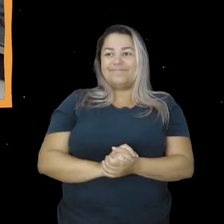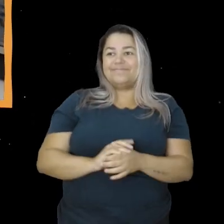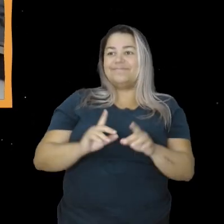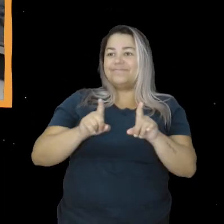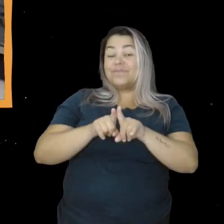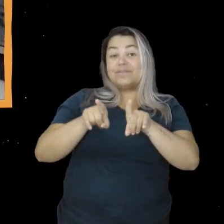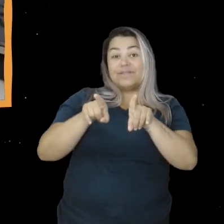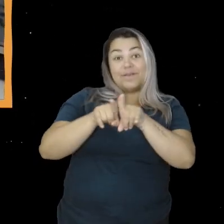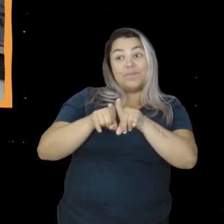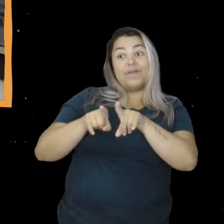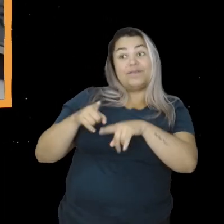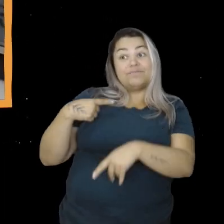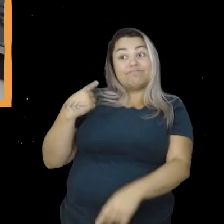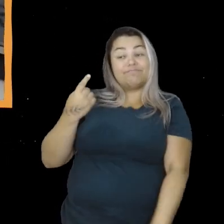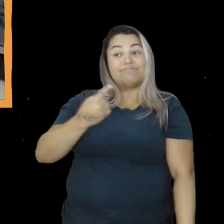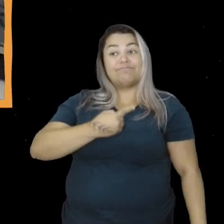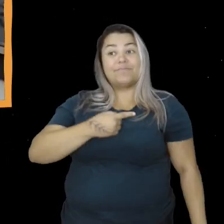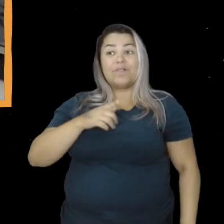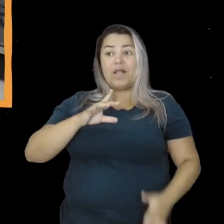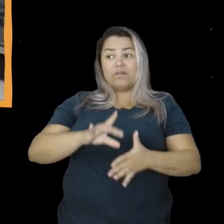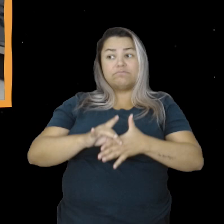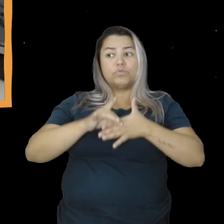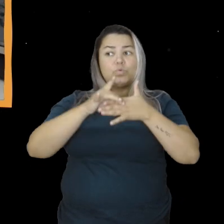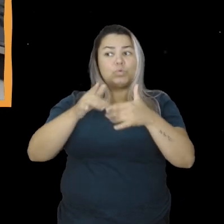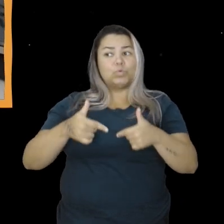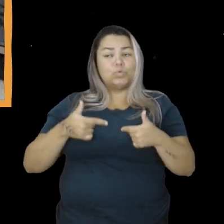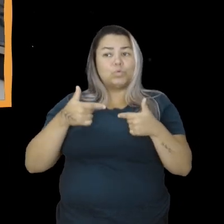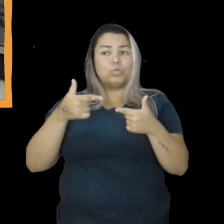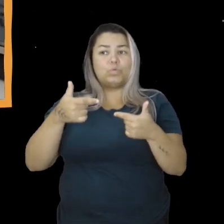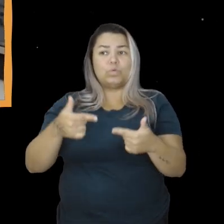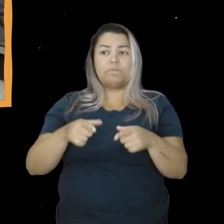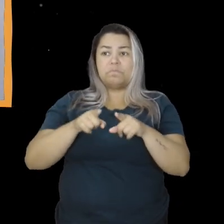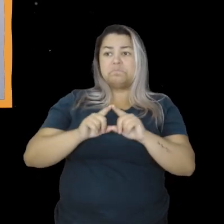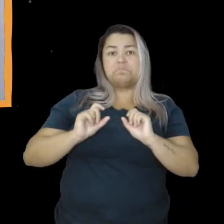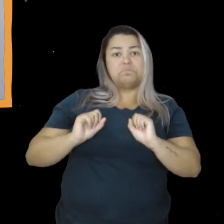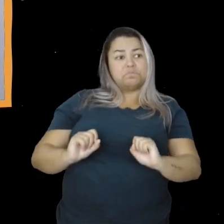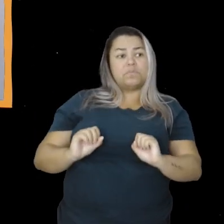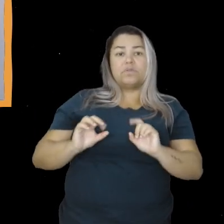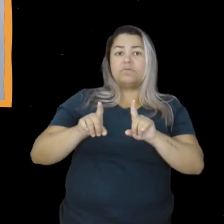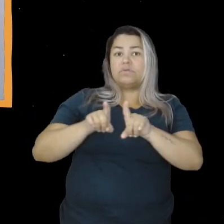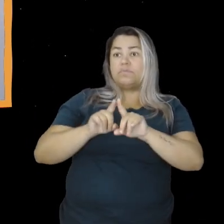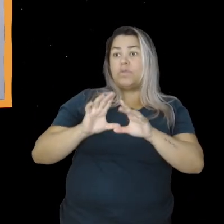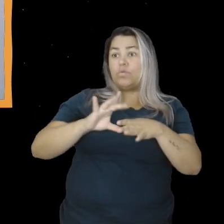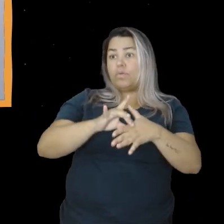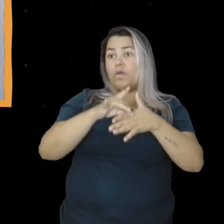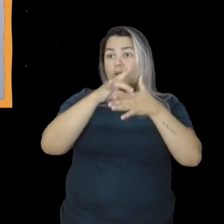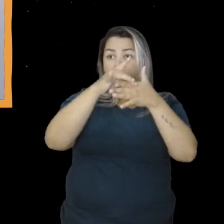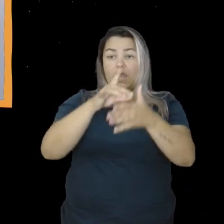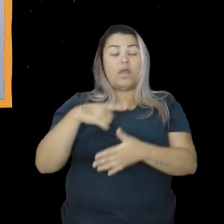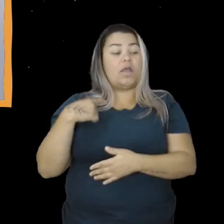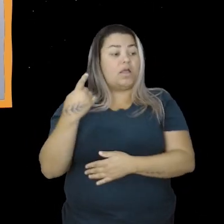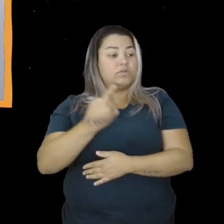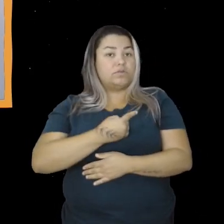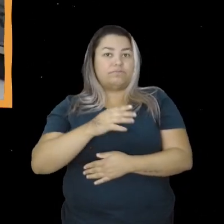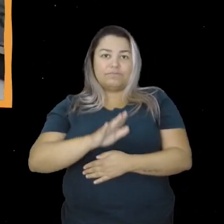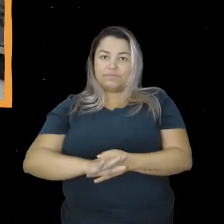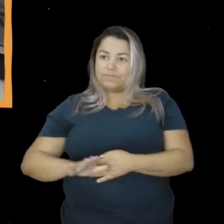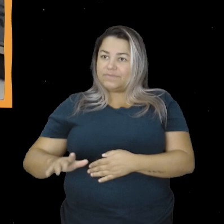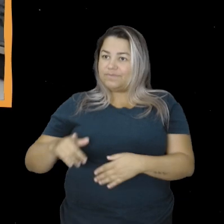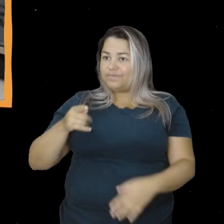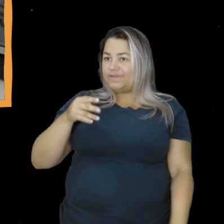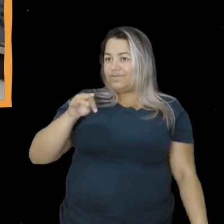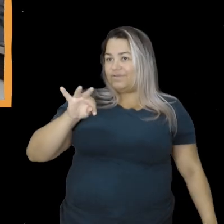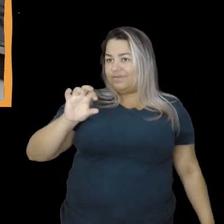Ainda bem que a gente tem lideranças que lutam para fazer da Amazônia um ambiente cada vez mais potente. E uma dessas lideranças é a nossa criança petista de hoje.